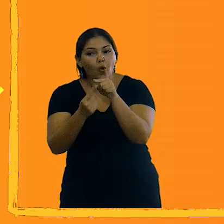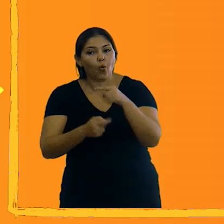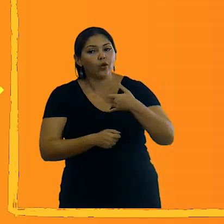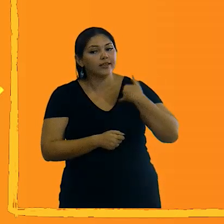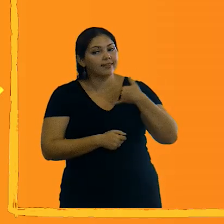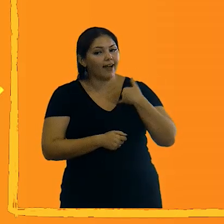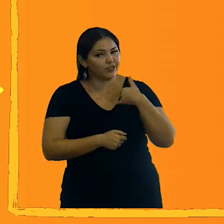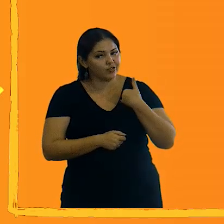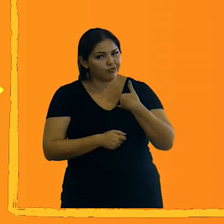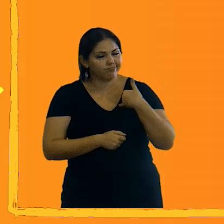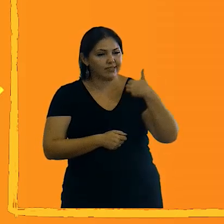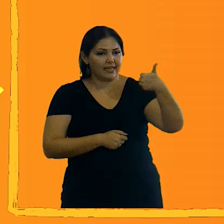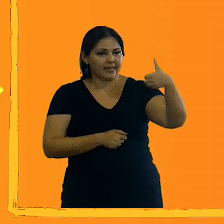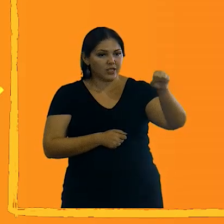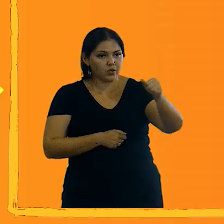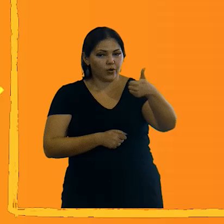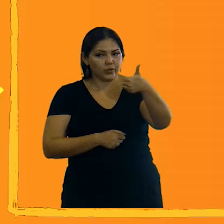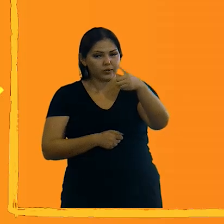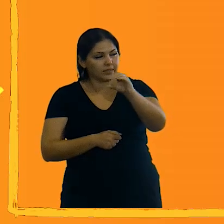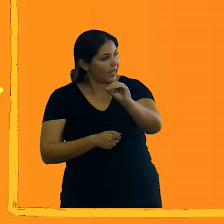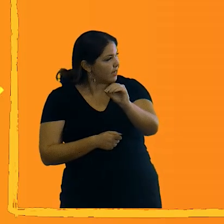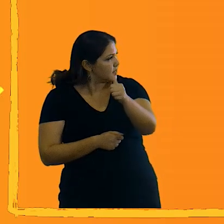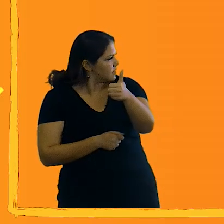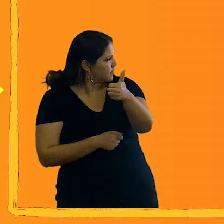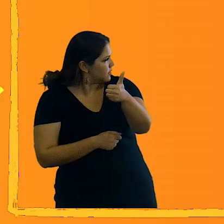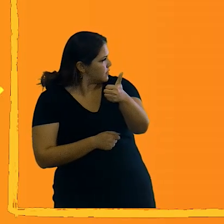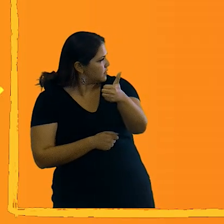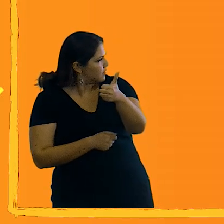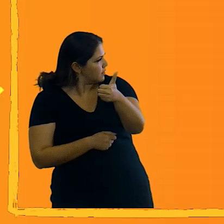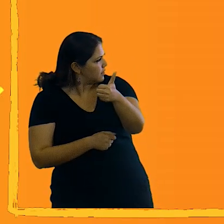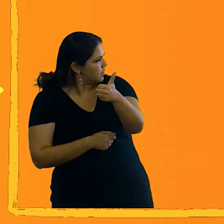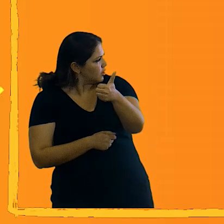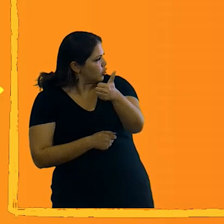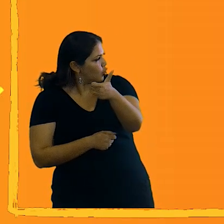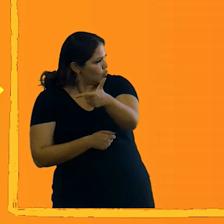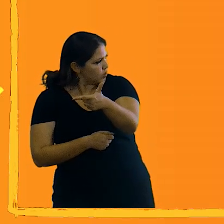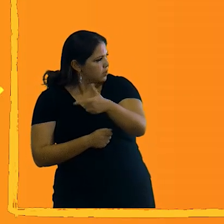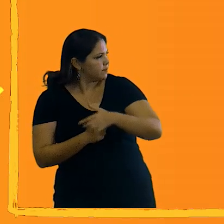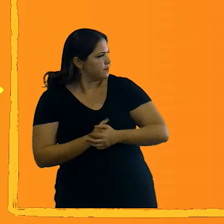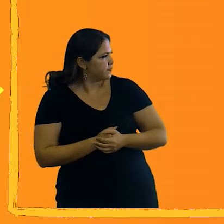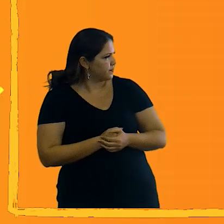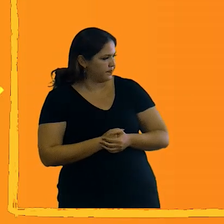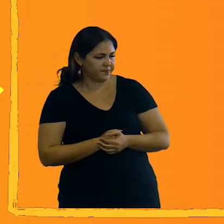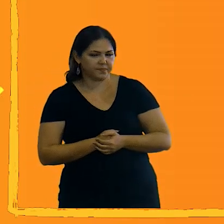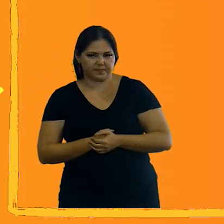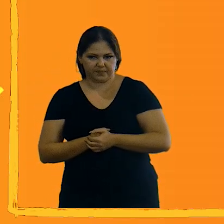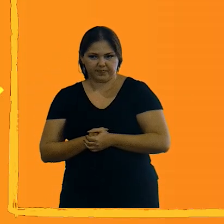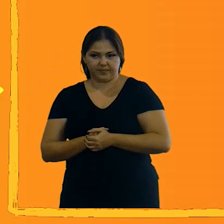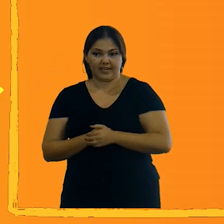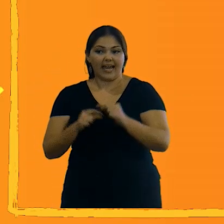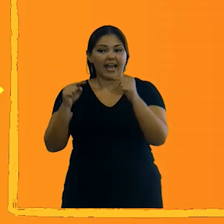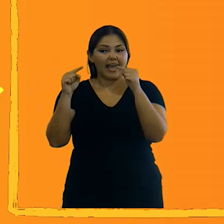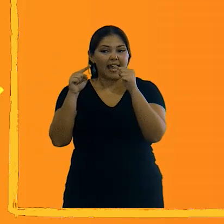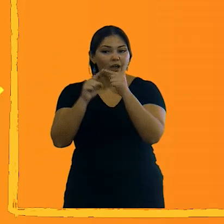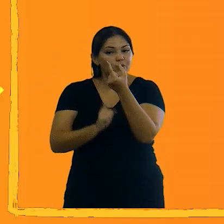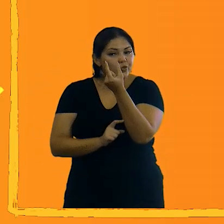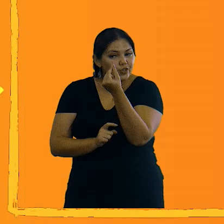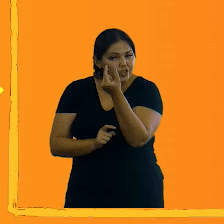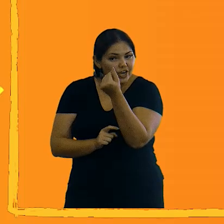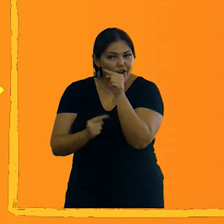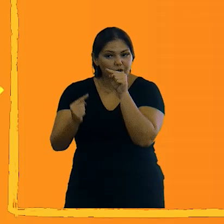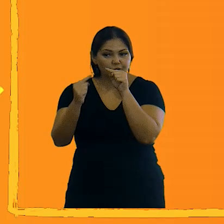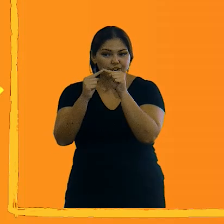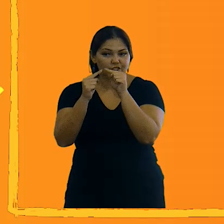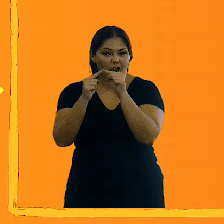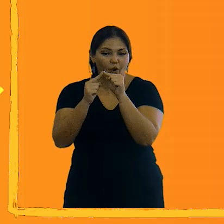atenção eu vou pegar e vou dividir r$ 800 Entre esses três meninos proporcionalmente